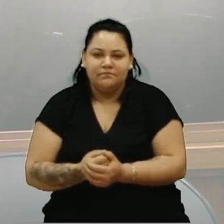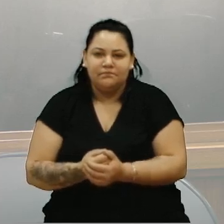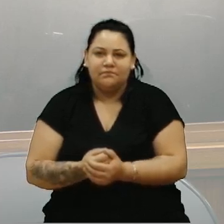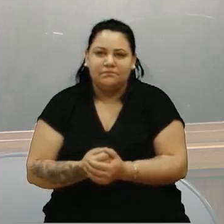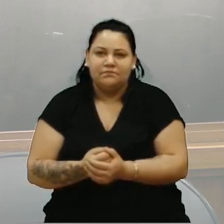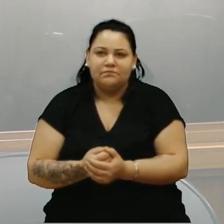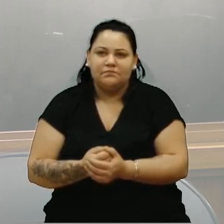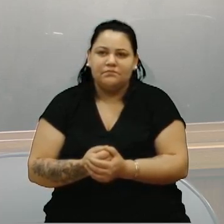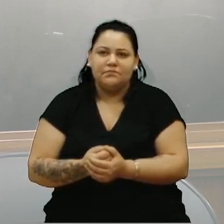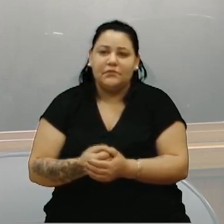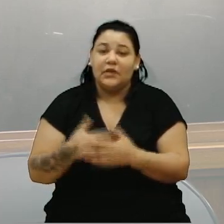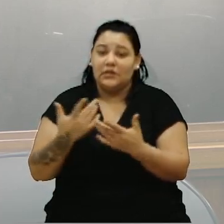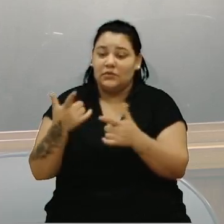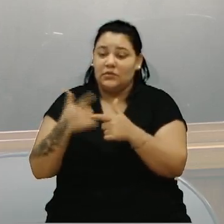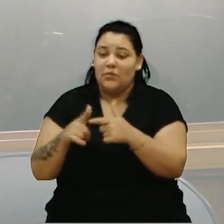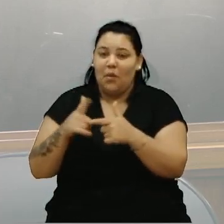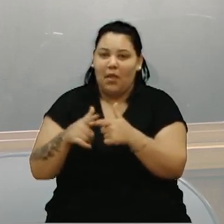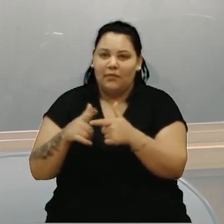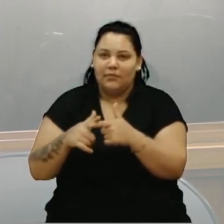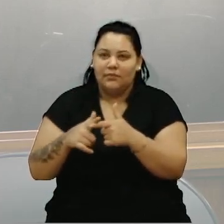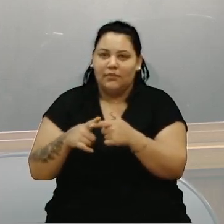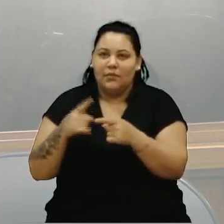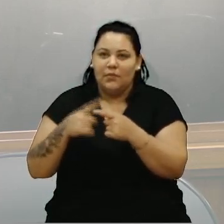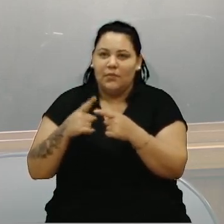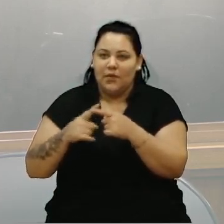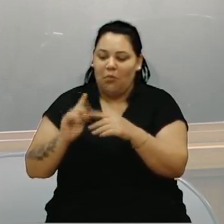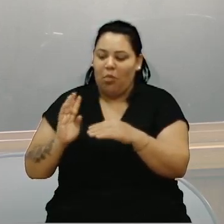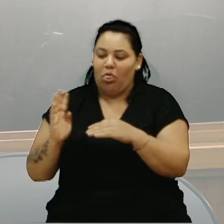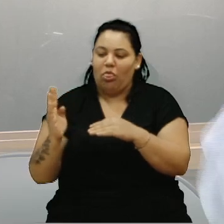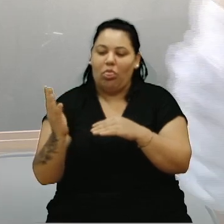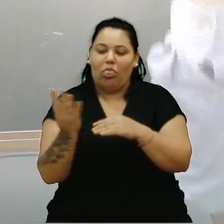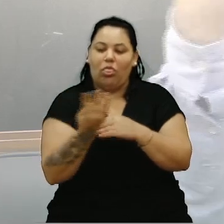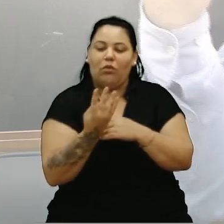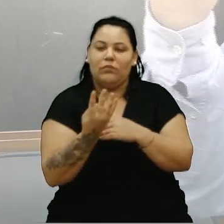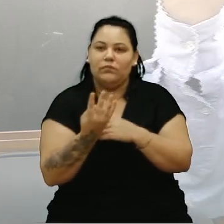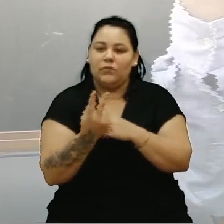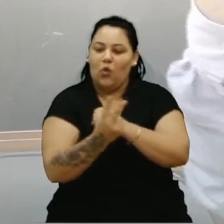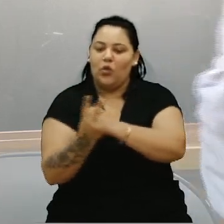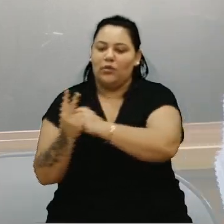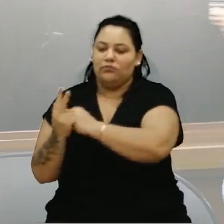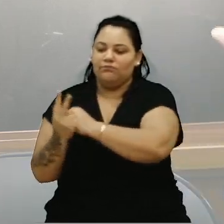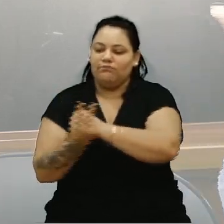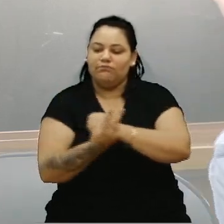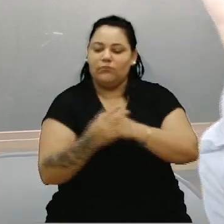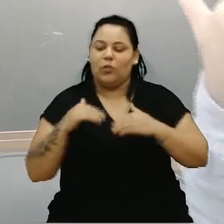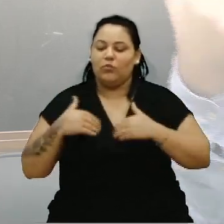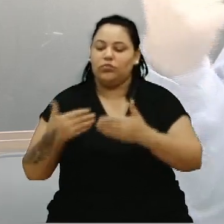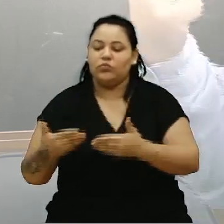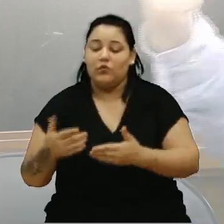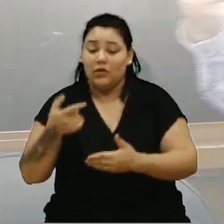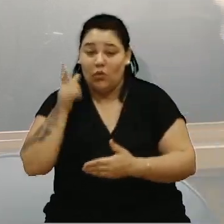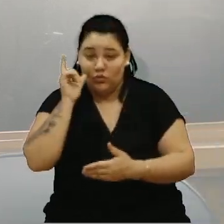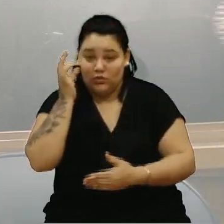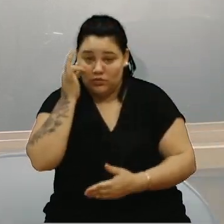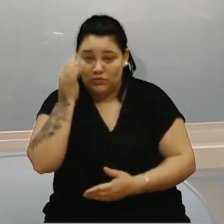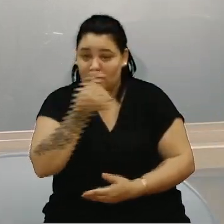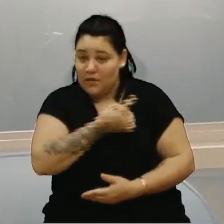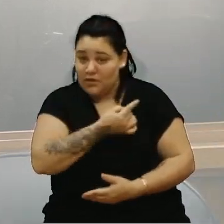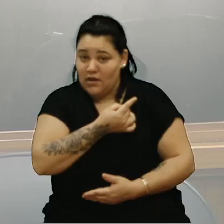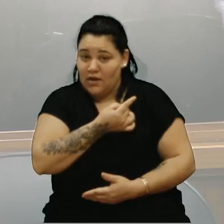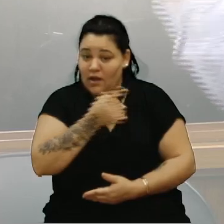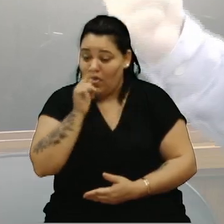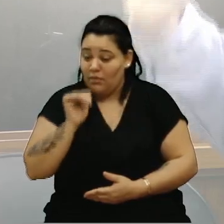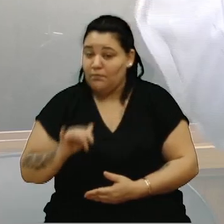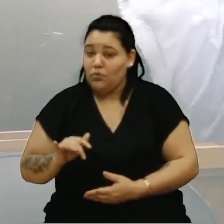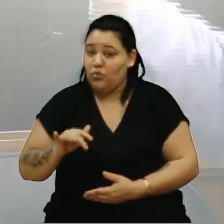que lá também o guarda-corpo lá vai proteger as pessoas de não cair. Eu fui lá ontem, a água estava alta. Então, é